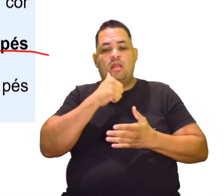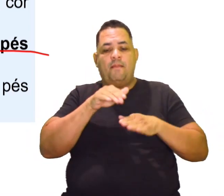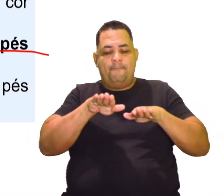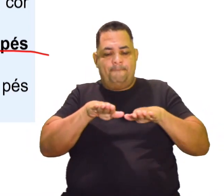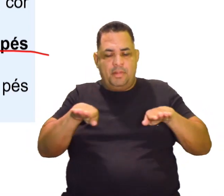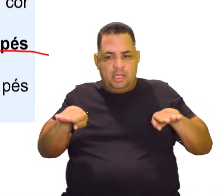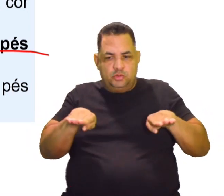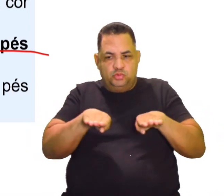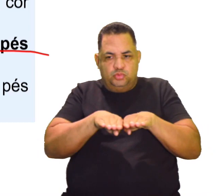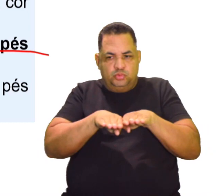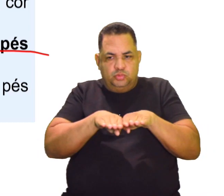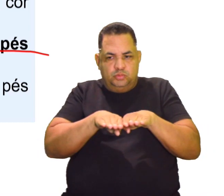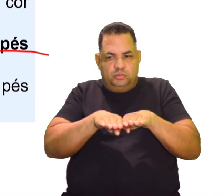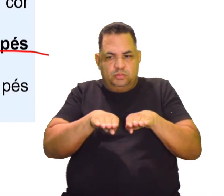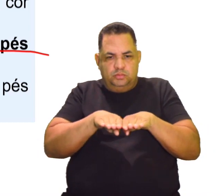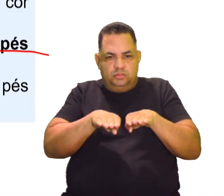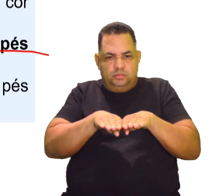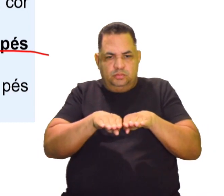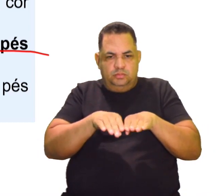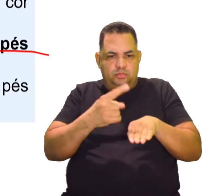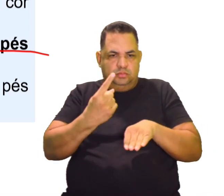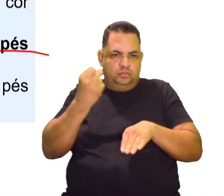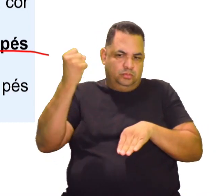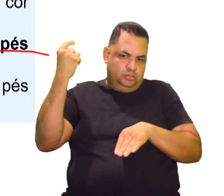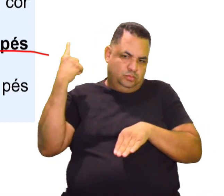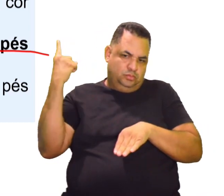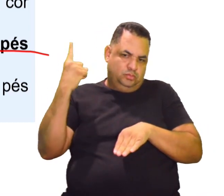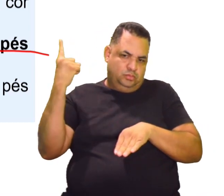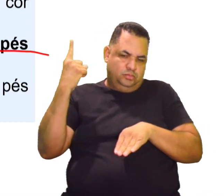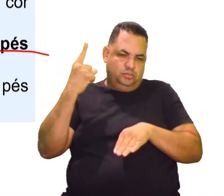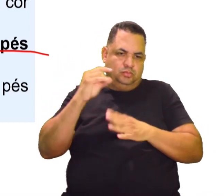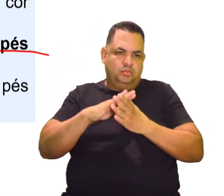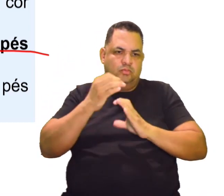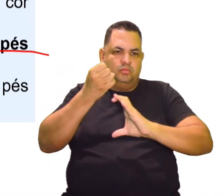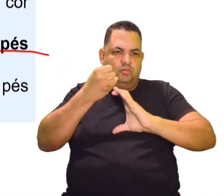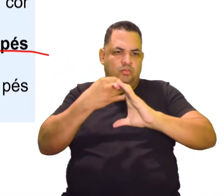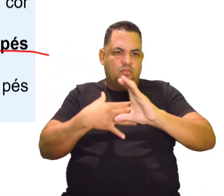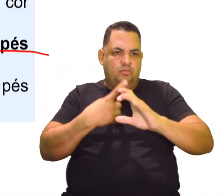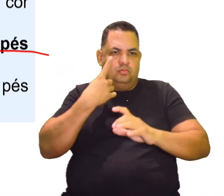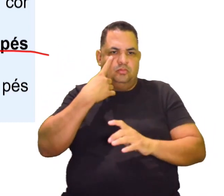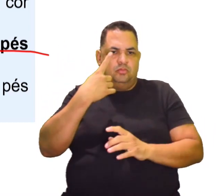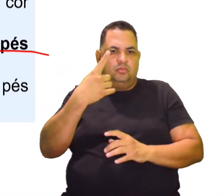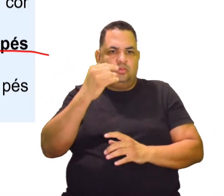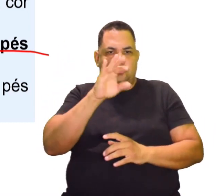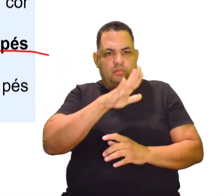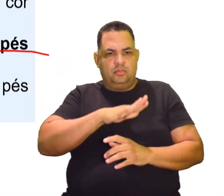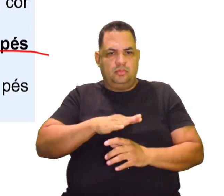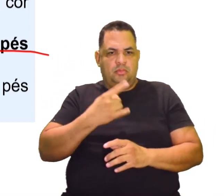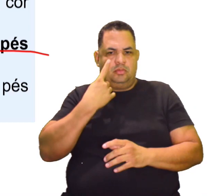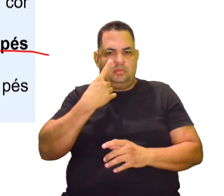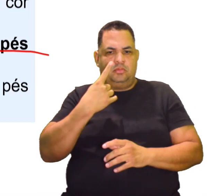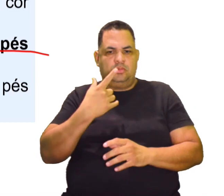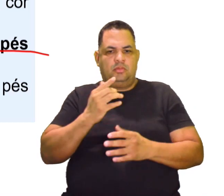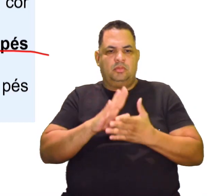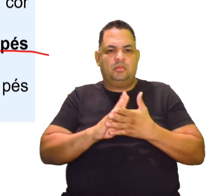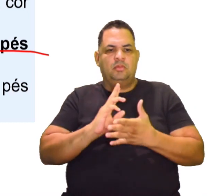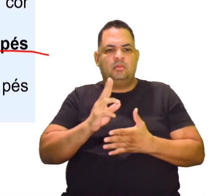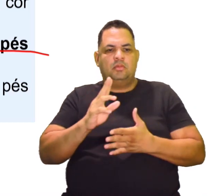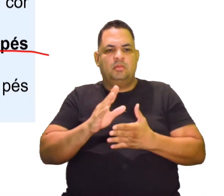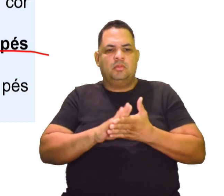nós observamos essas características. É possível, então, observar. Né? Sempre os homens